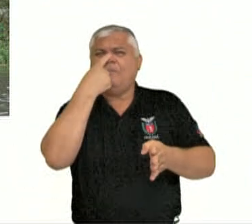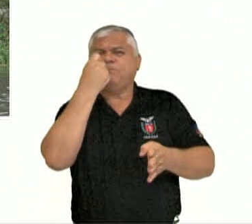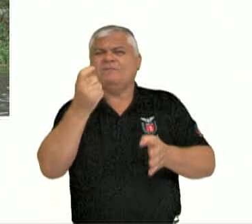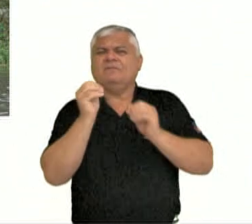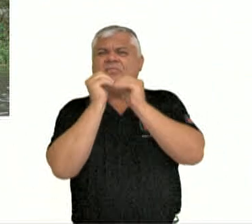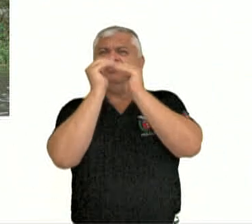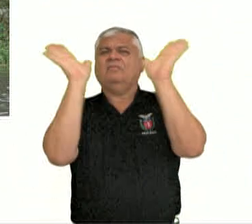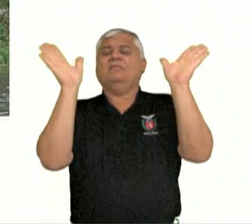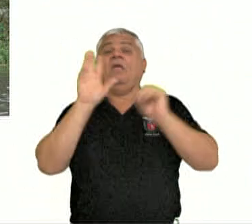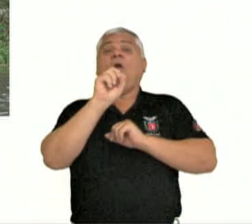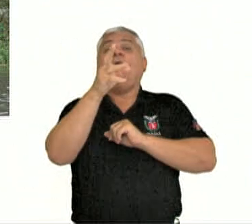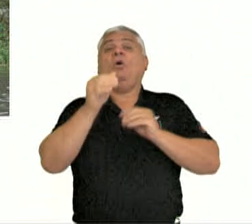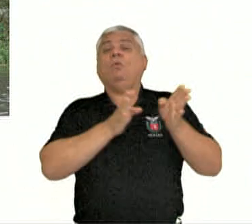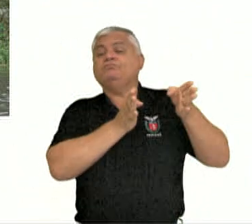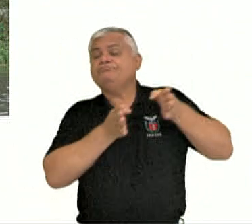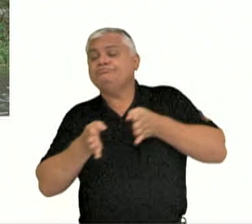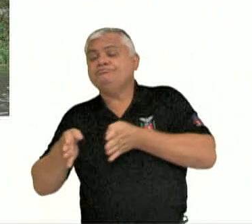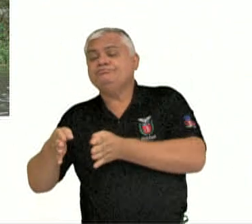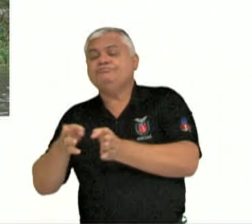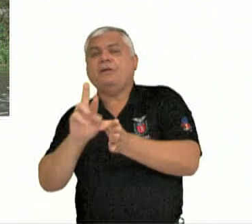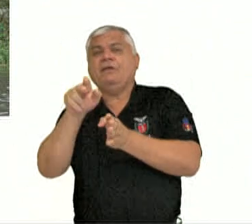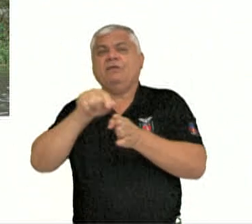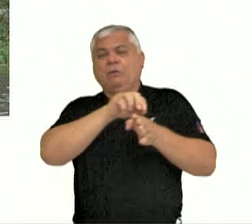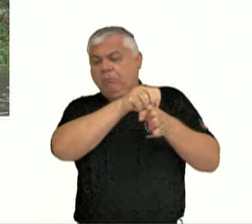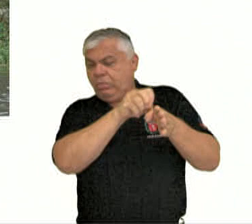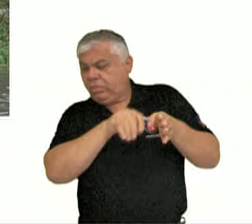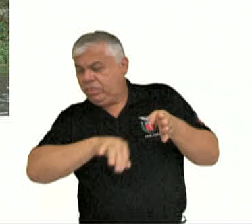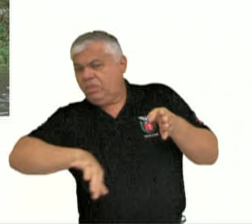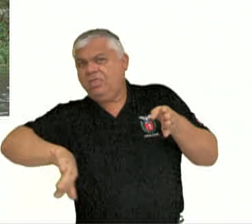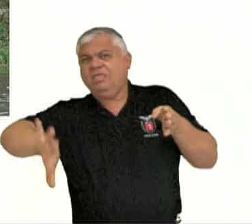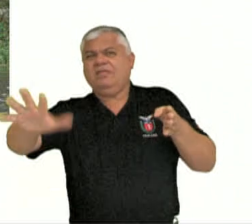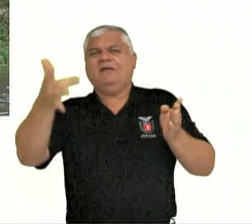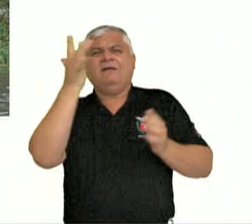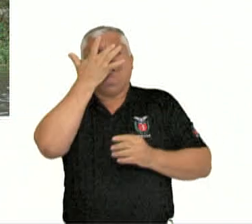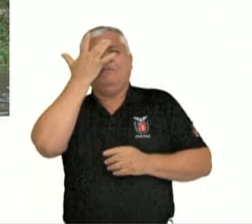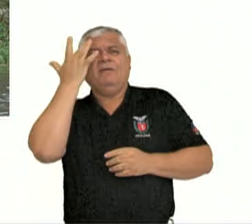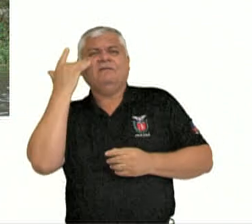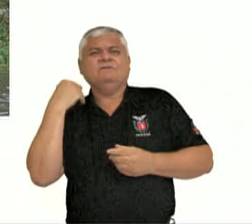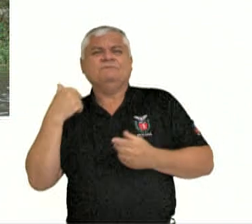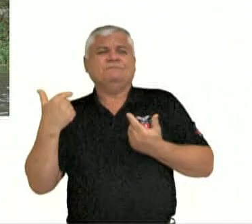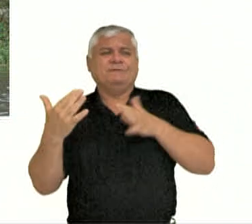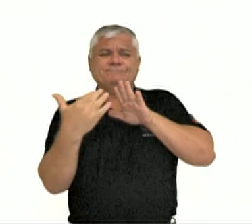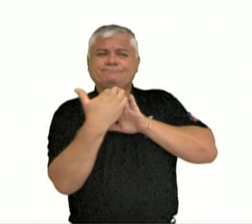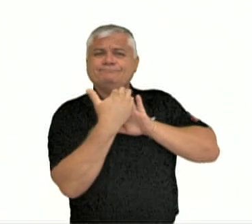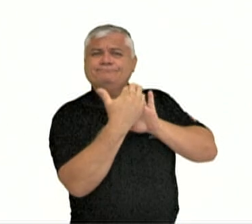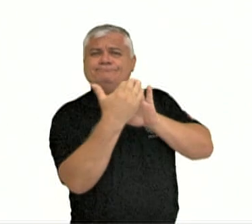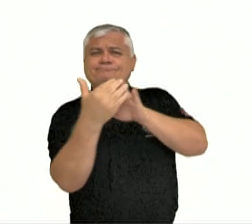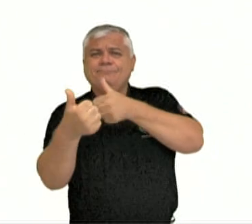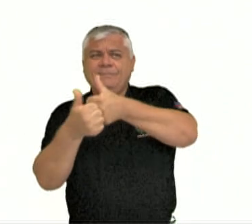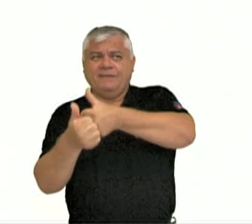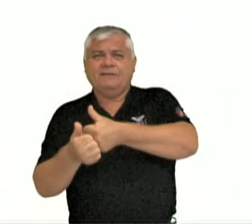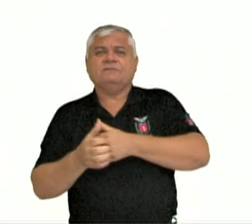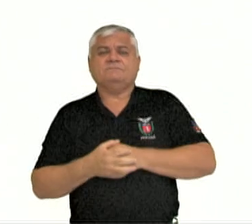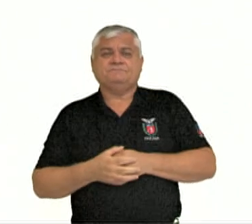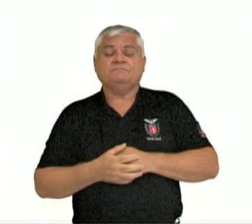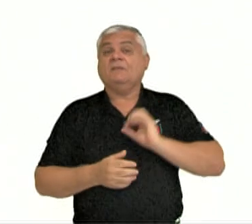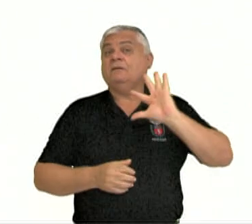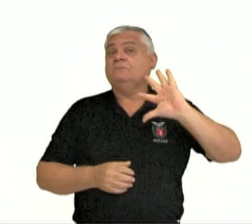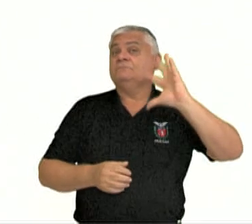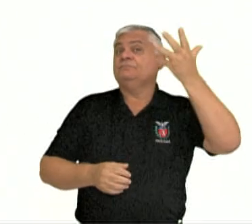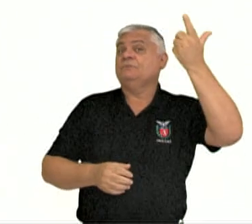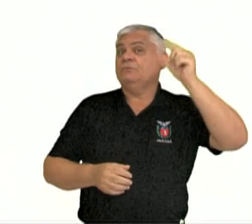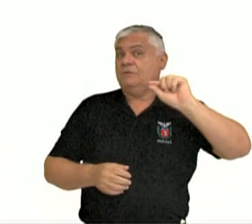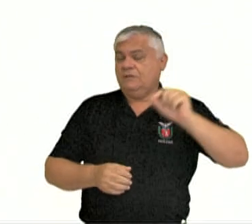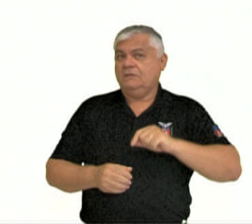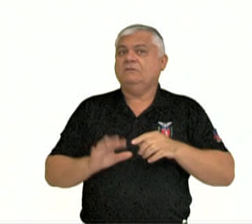diretamente no rio, né, ou nas ruas, e as pessoas acabam convivendo, né, com isso. E o que será que isso pode ocasionar?